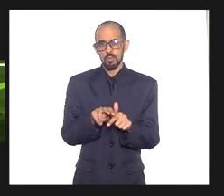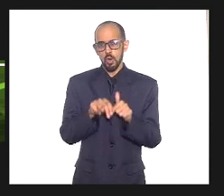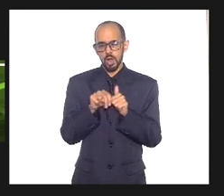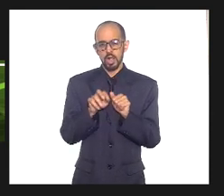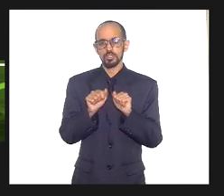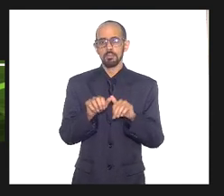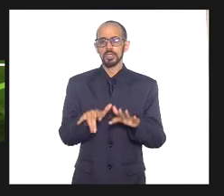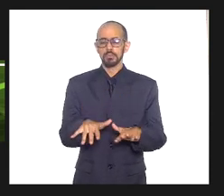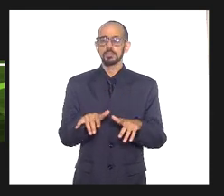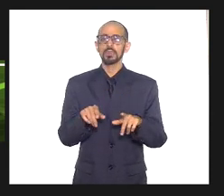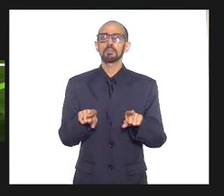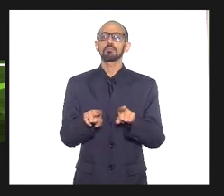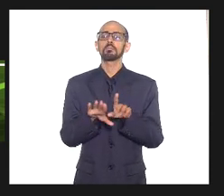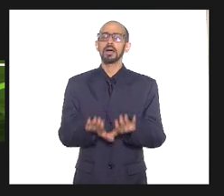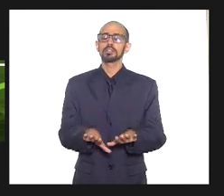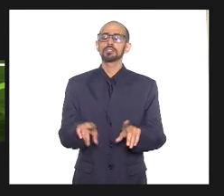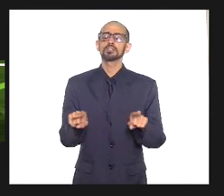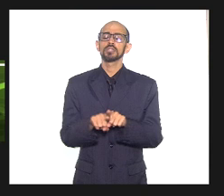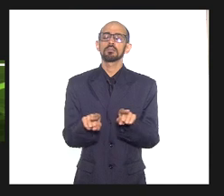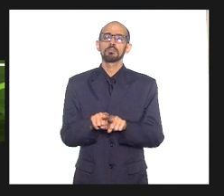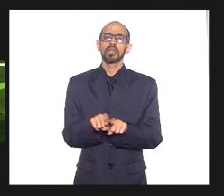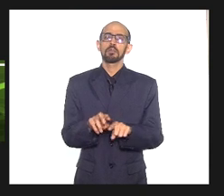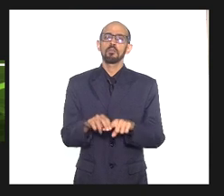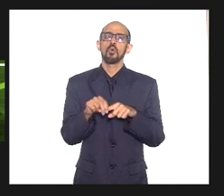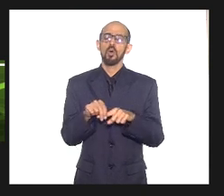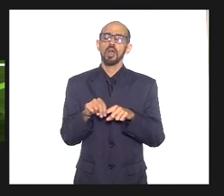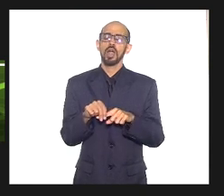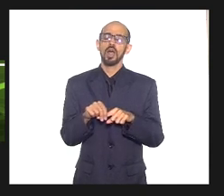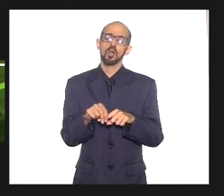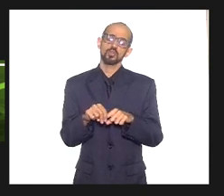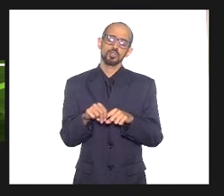da própria situação de